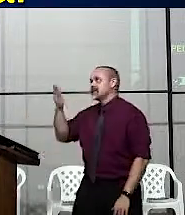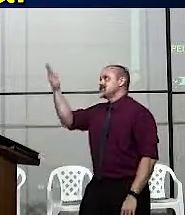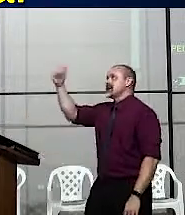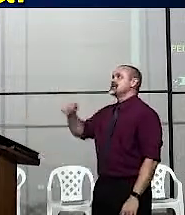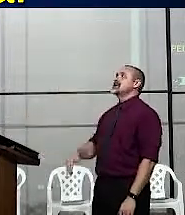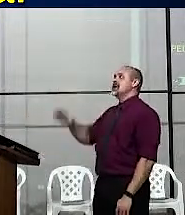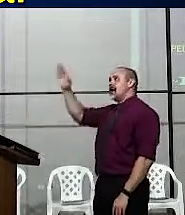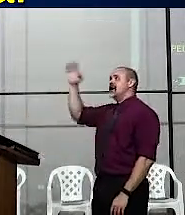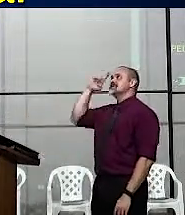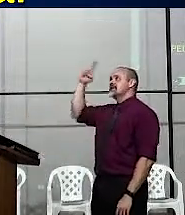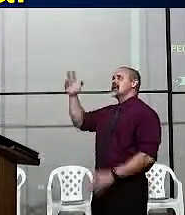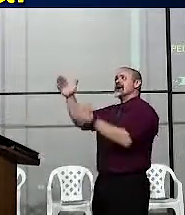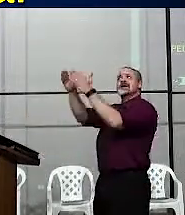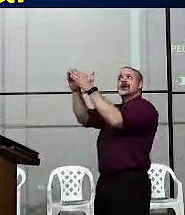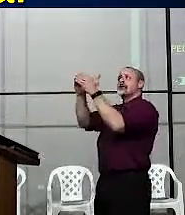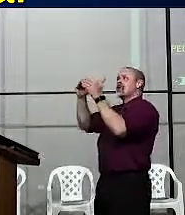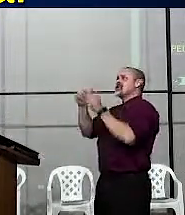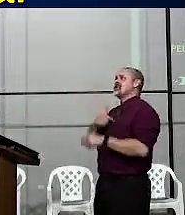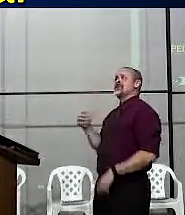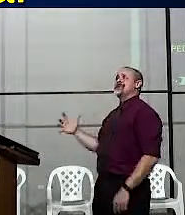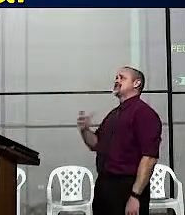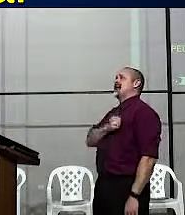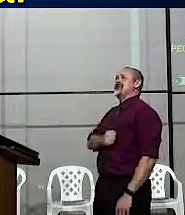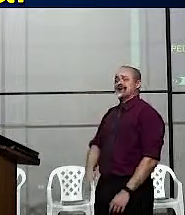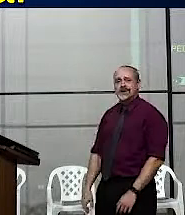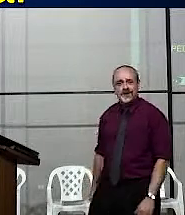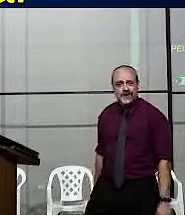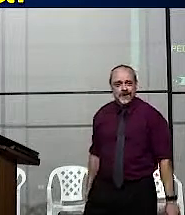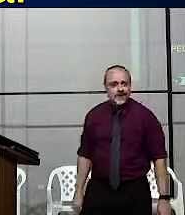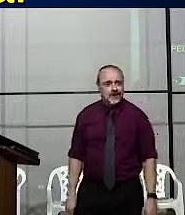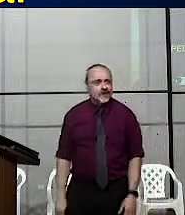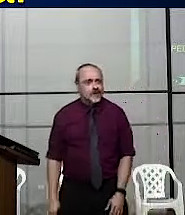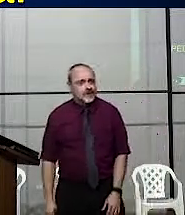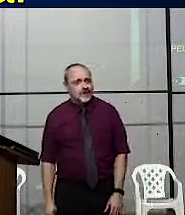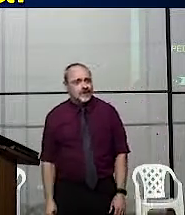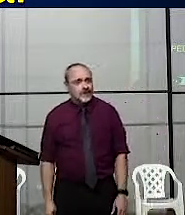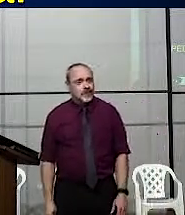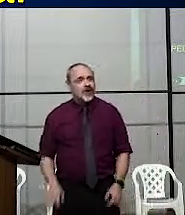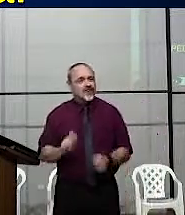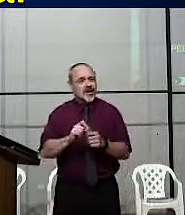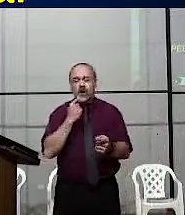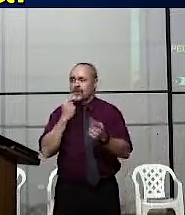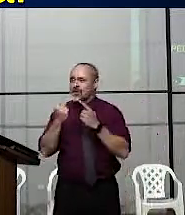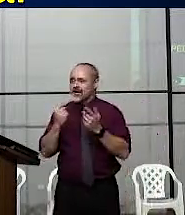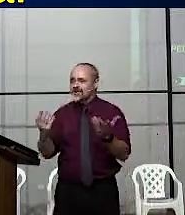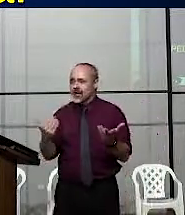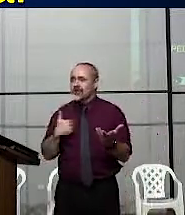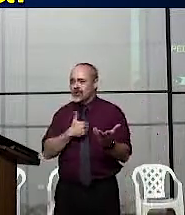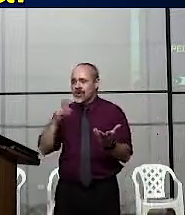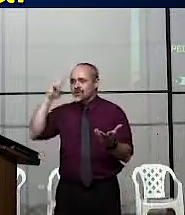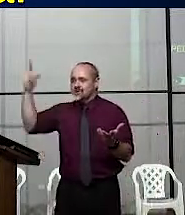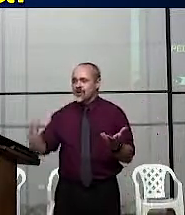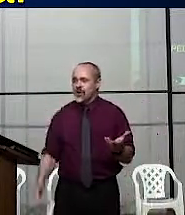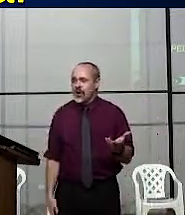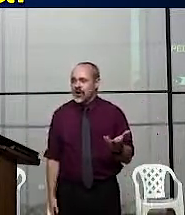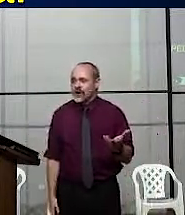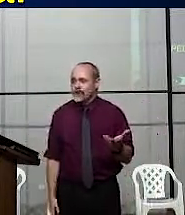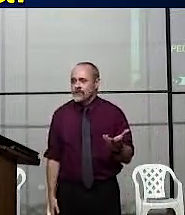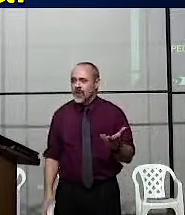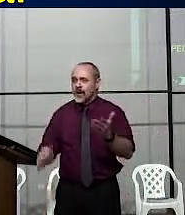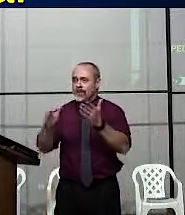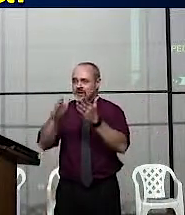para falar o seguinte: Senhor, por favor, me salva. Para fazer comunicação com o nosso